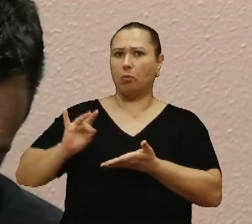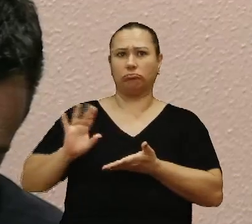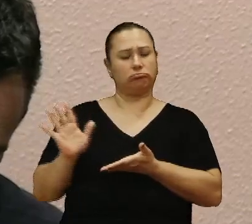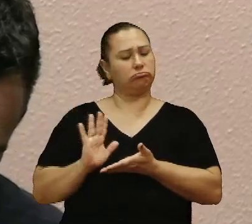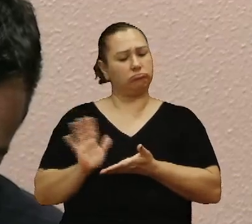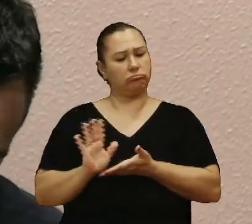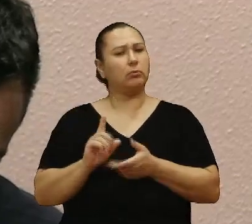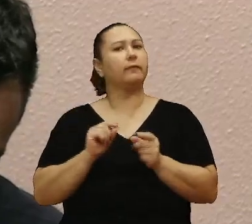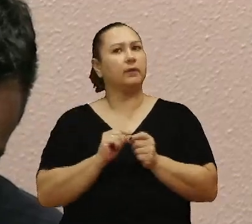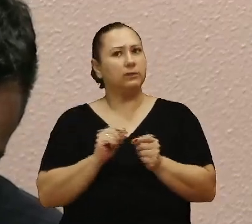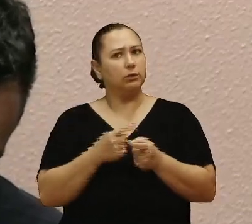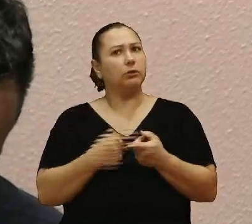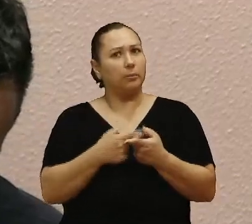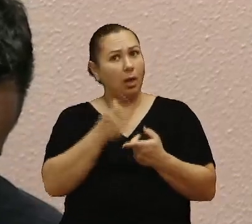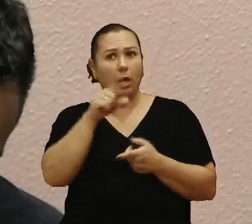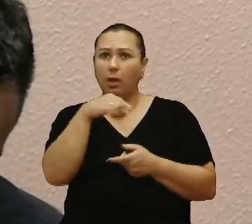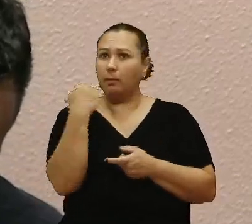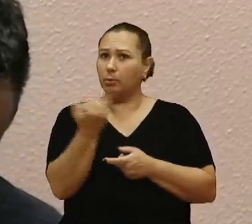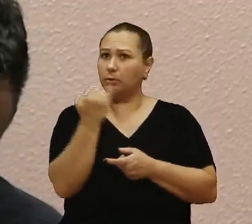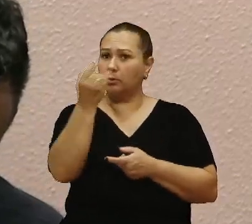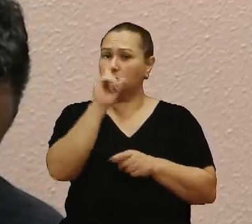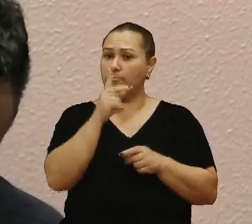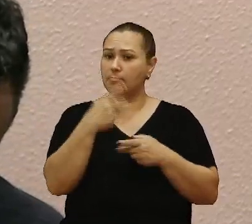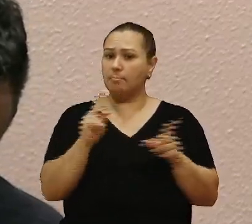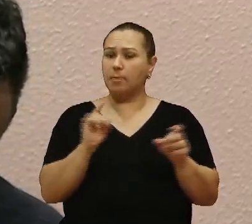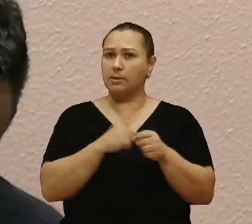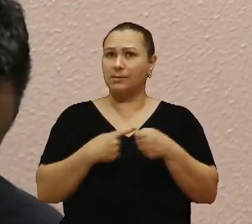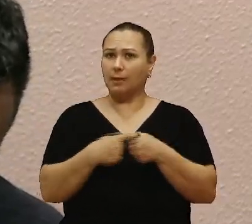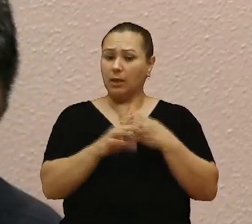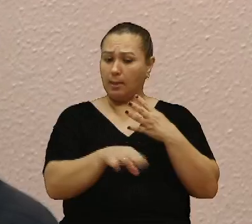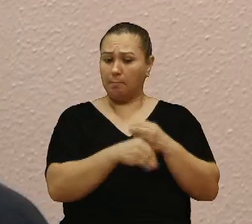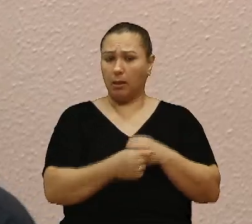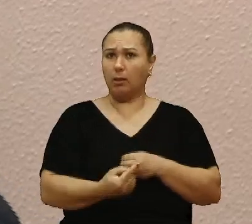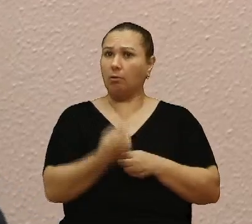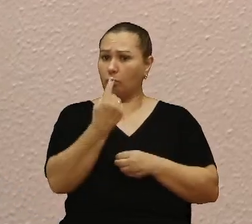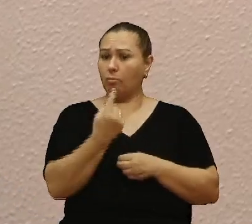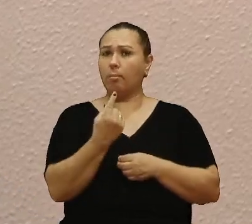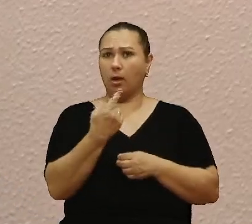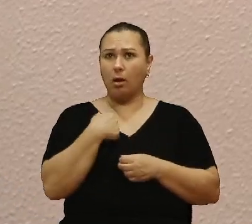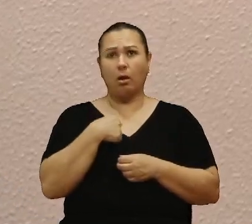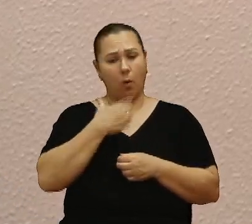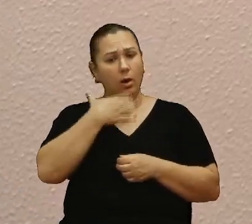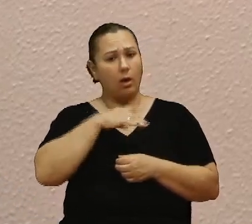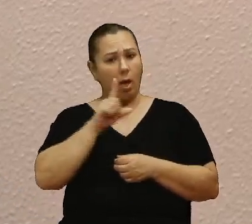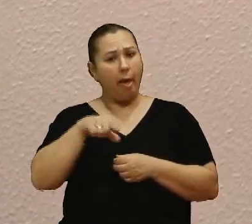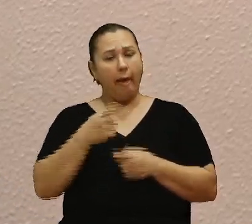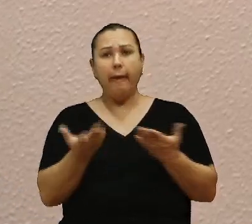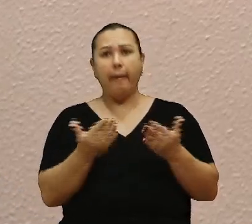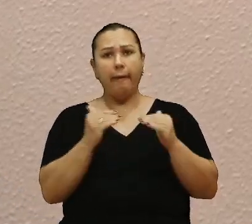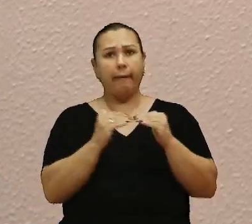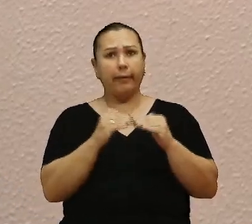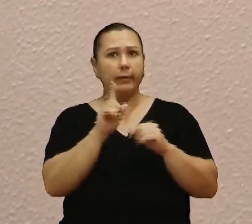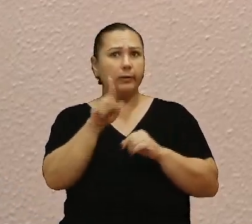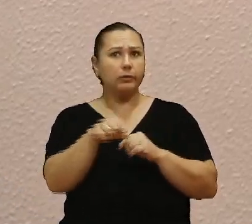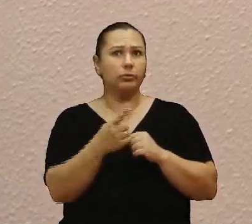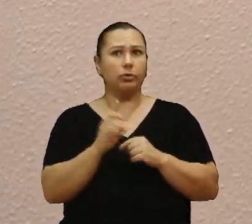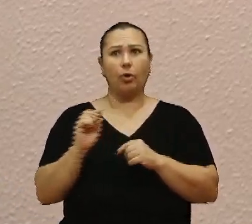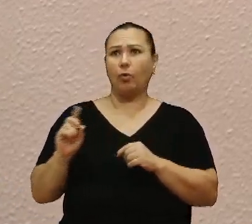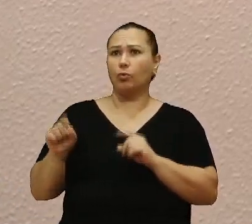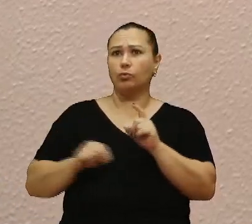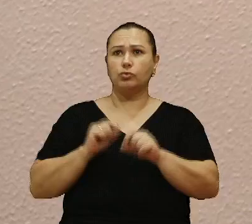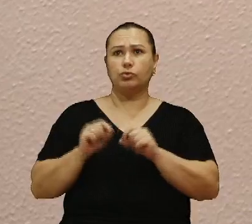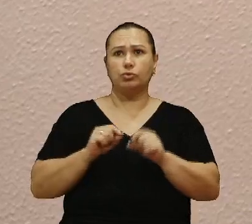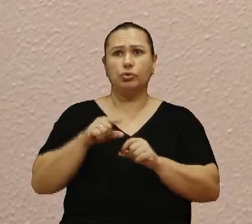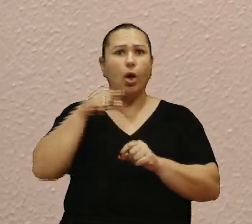porque nós consideramos que é importante para a cidade. Essa emenda é mais uma que eu considero que se encaixa nisso, porque não só o vereador Aldonei,